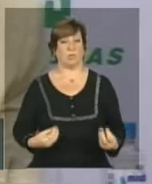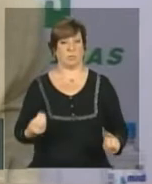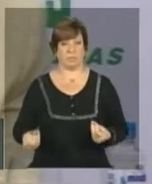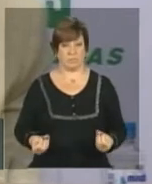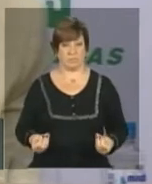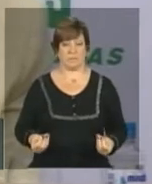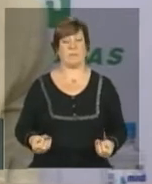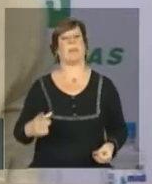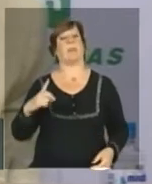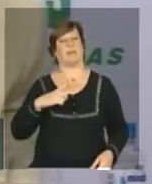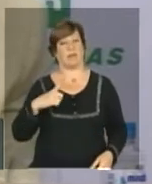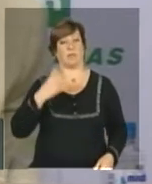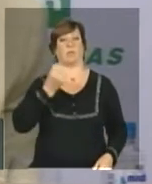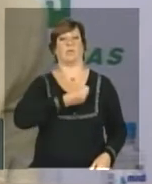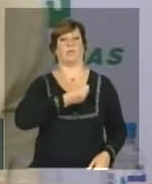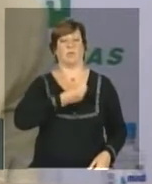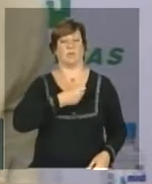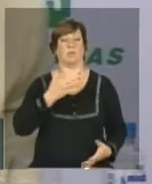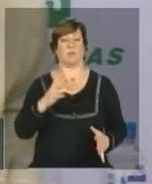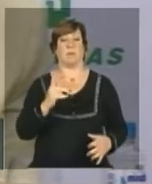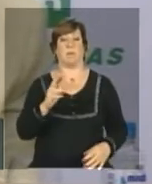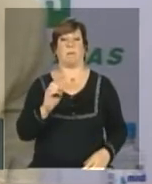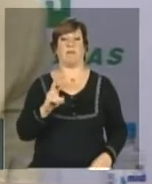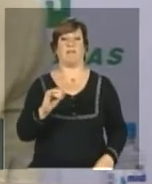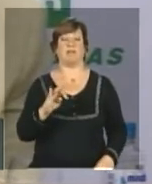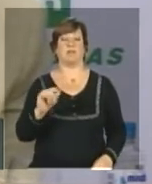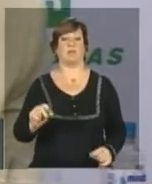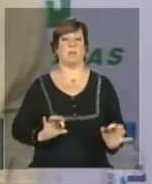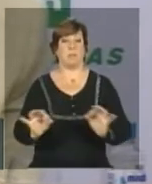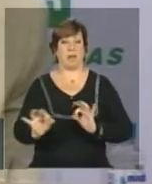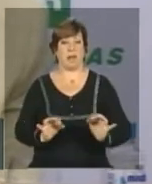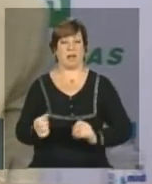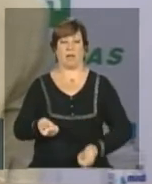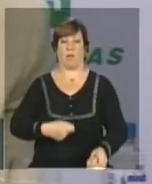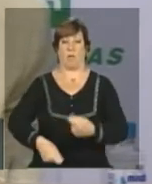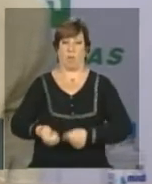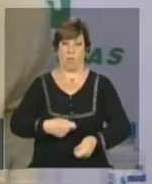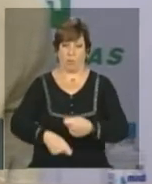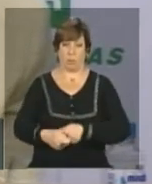Existe um número que é o número previsto no plano de negócios